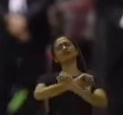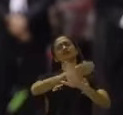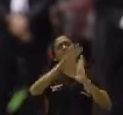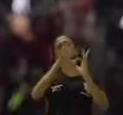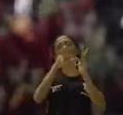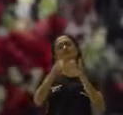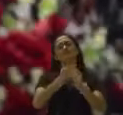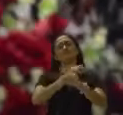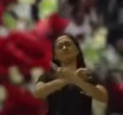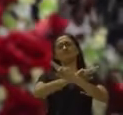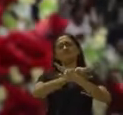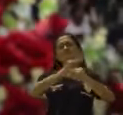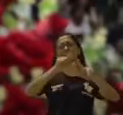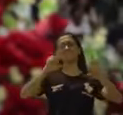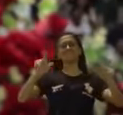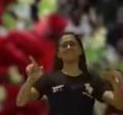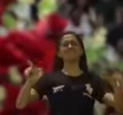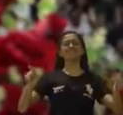as coisas